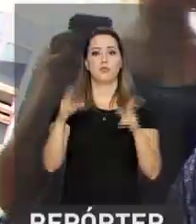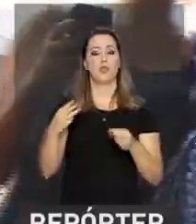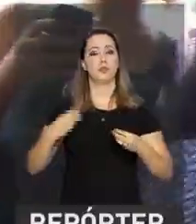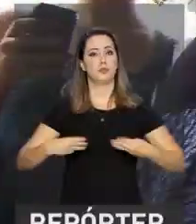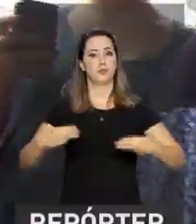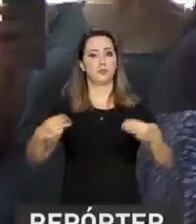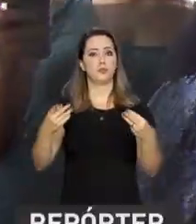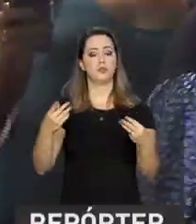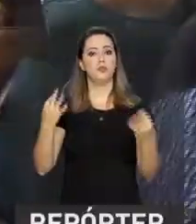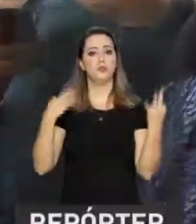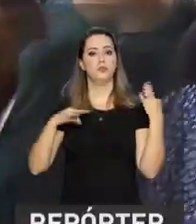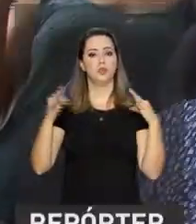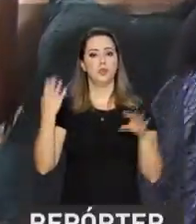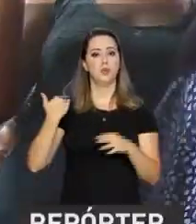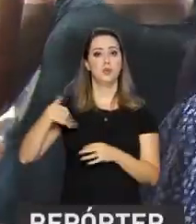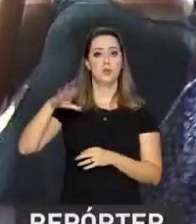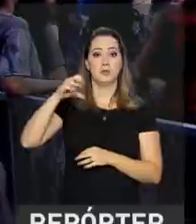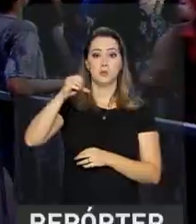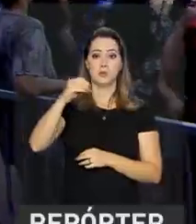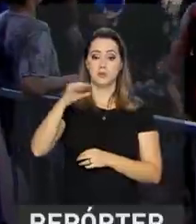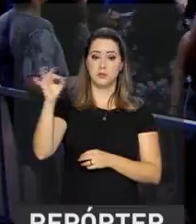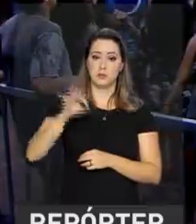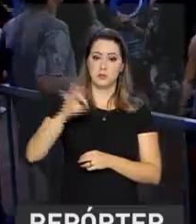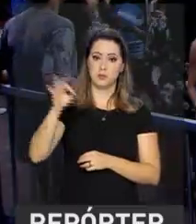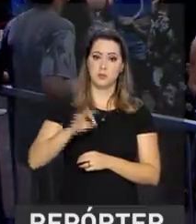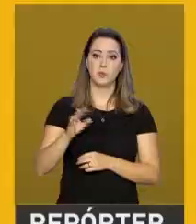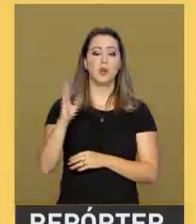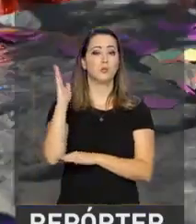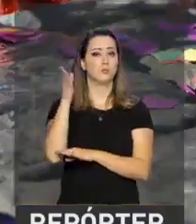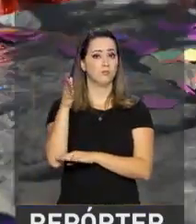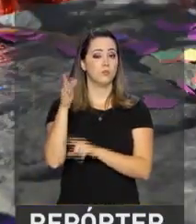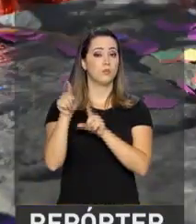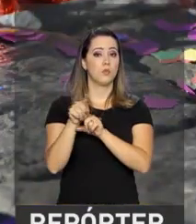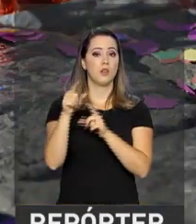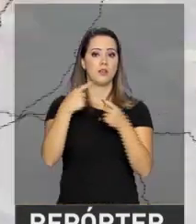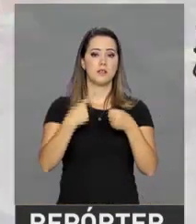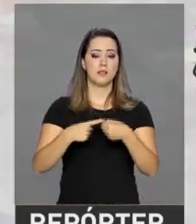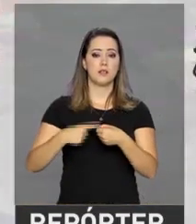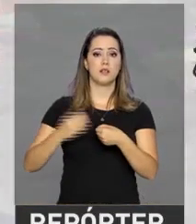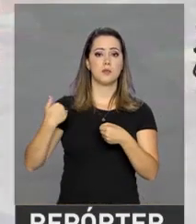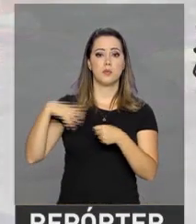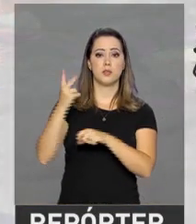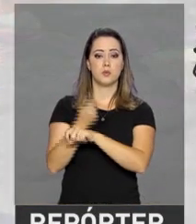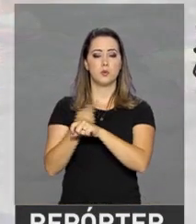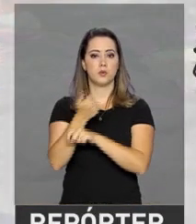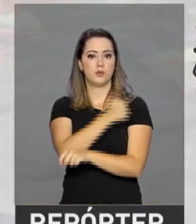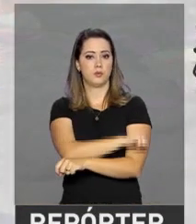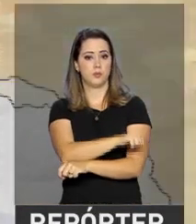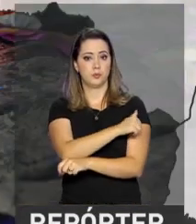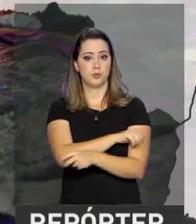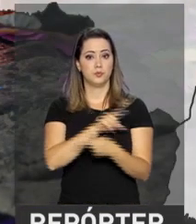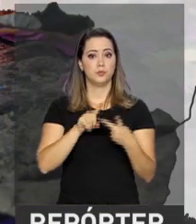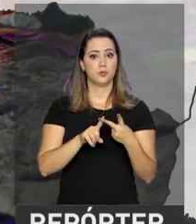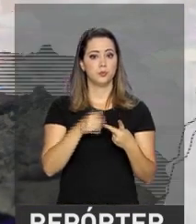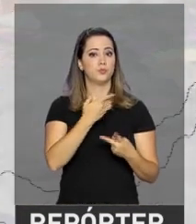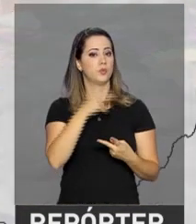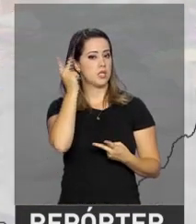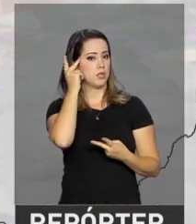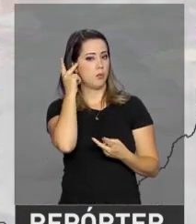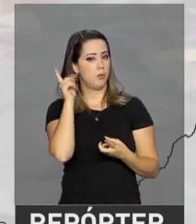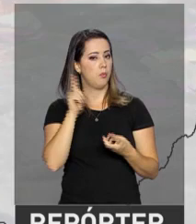de ocupação de mais de 90% na rede hoteleira. As cidades mais procuradas são Rio de Janeiro, São